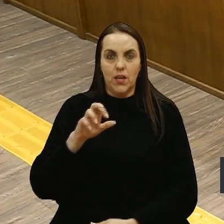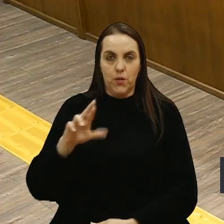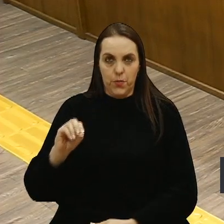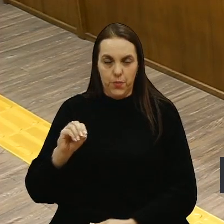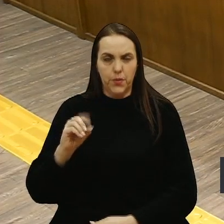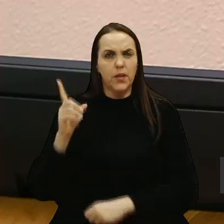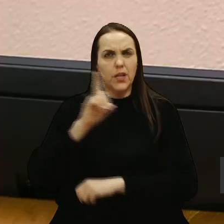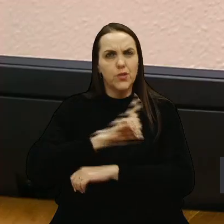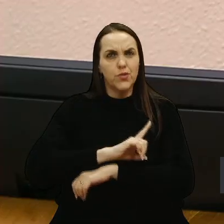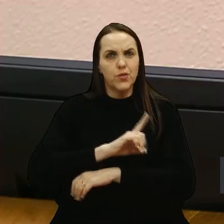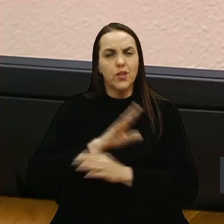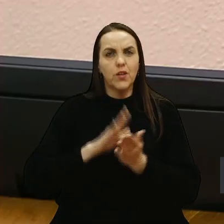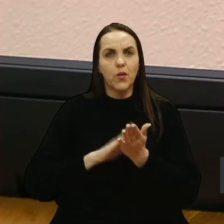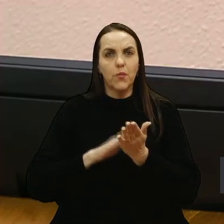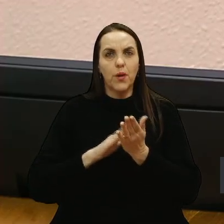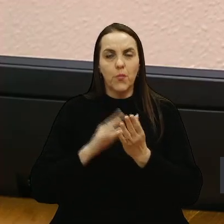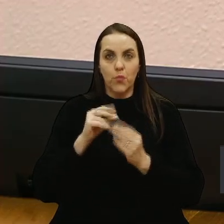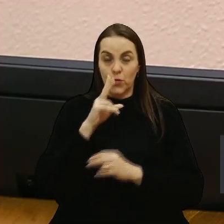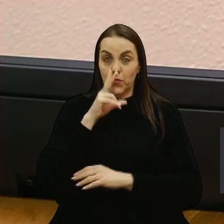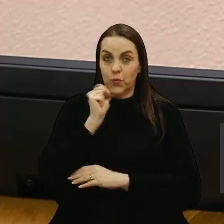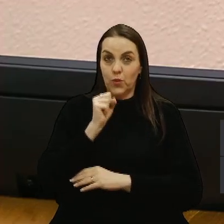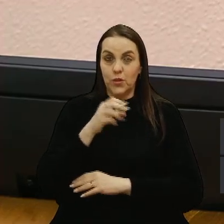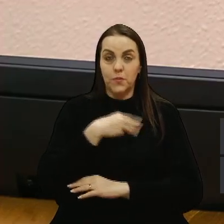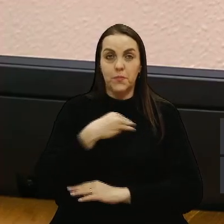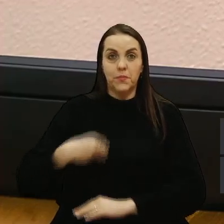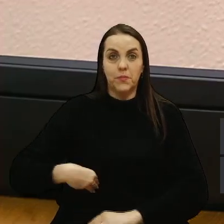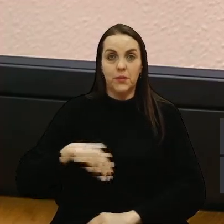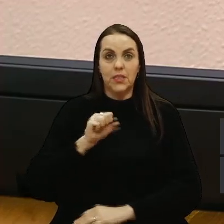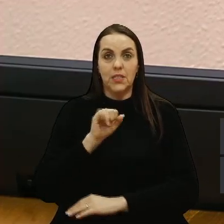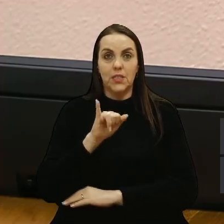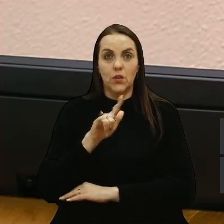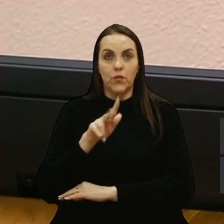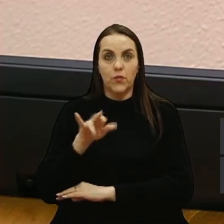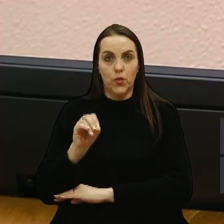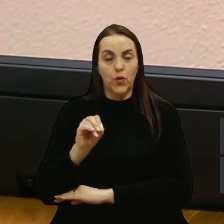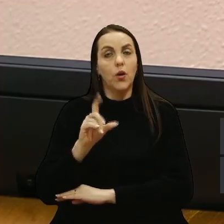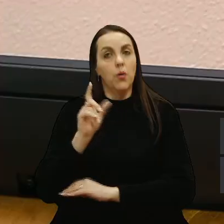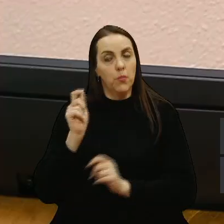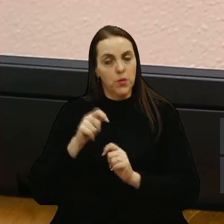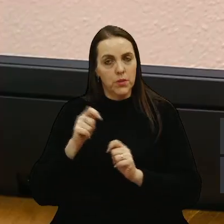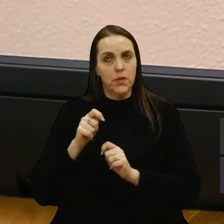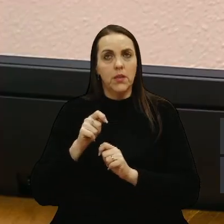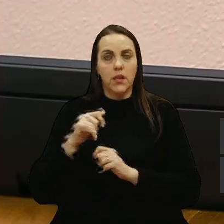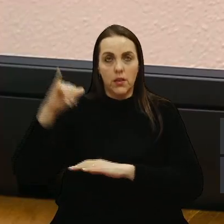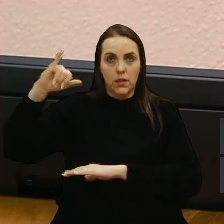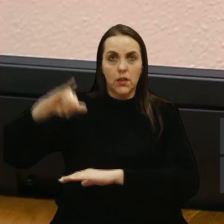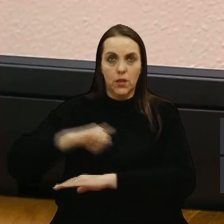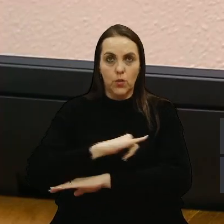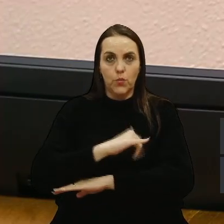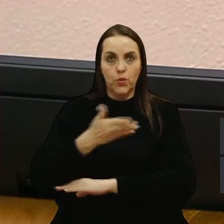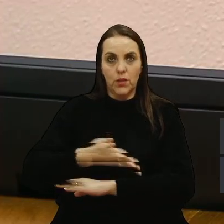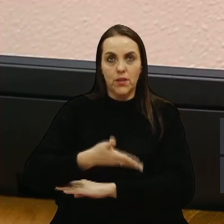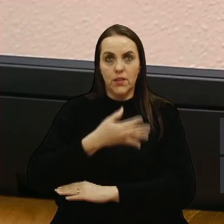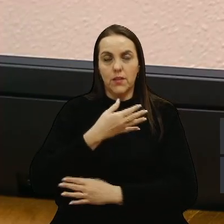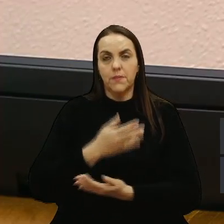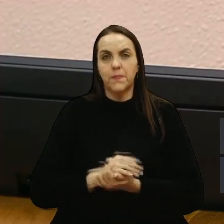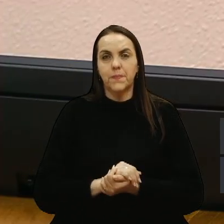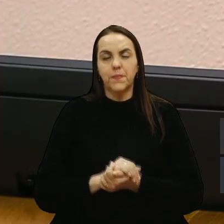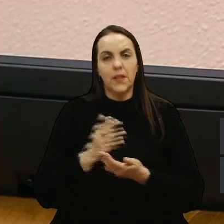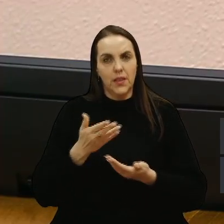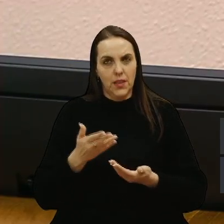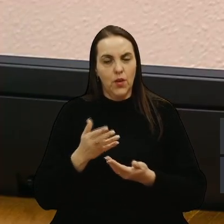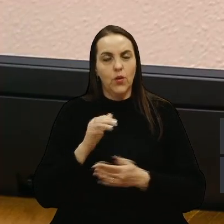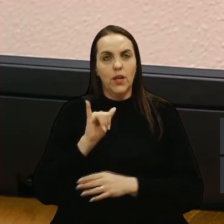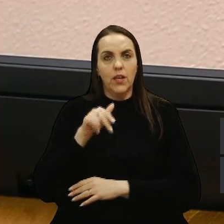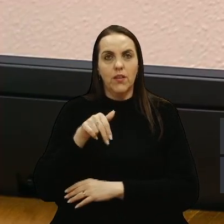muito forte ao ministro Silvio Costa Filho para que nós pudéssemos ter a instalação no nosso aeroporto aqui. Então, bom, a Infraero tem